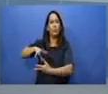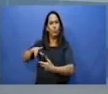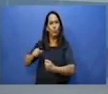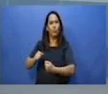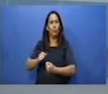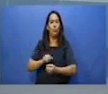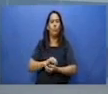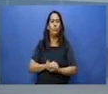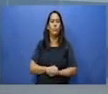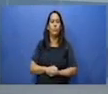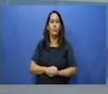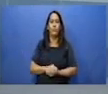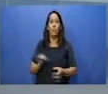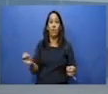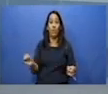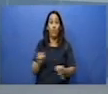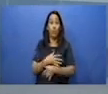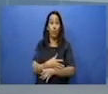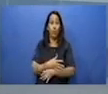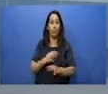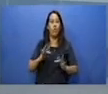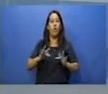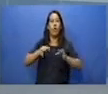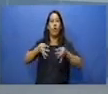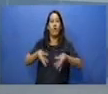Pronto, terminamos.